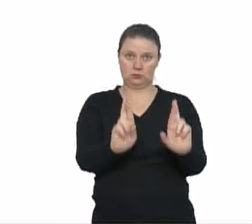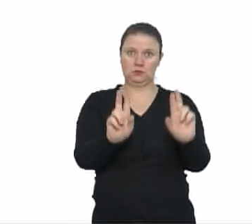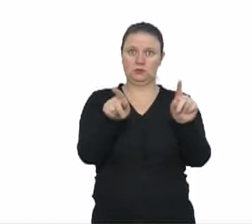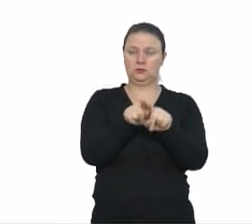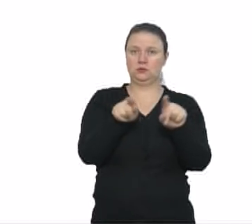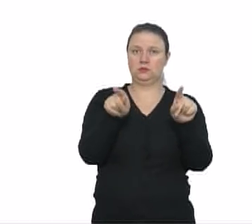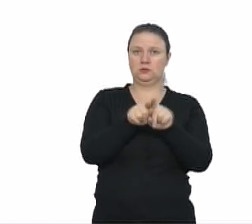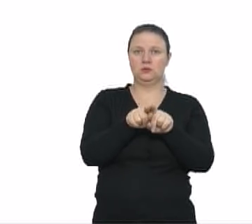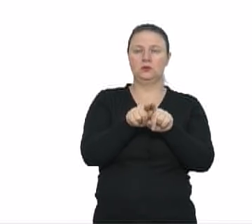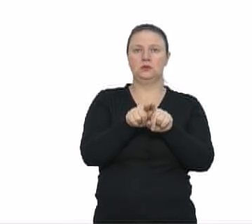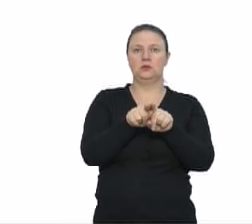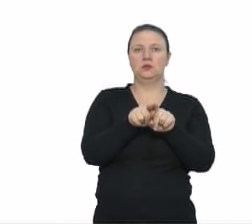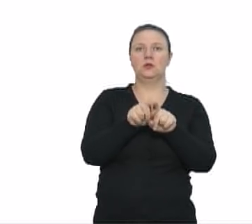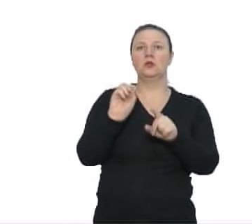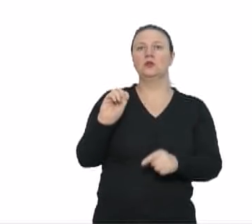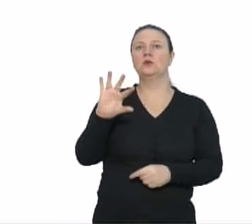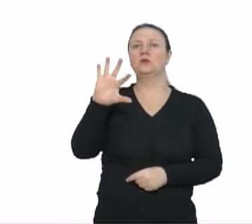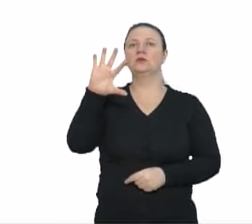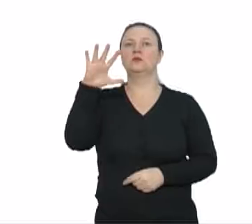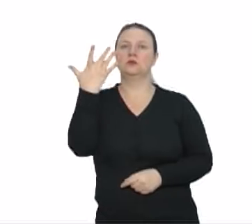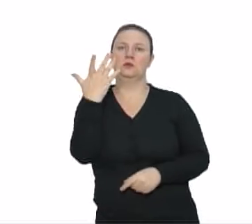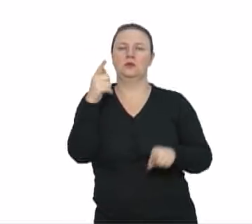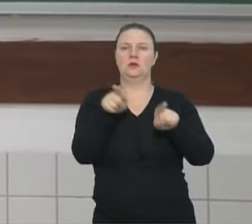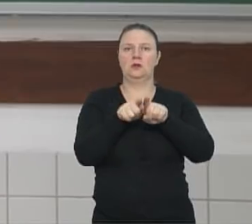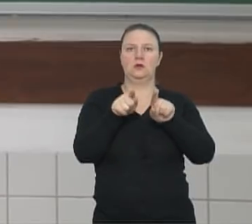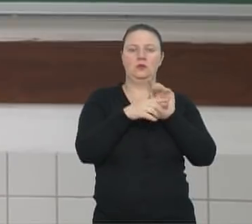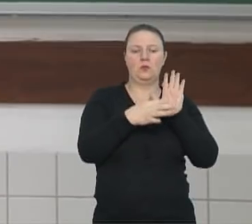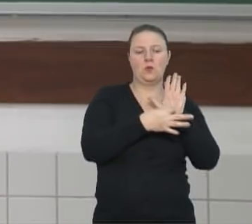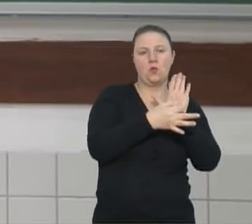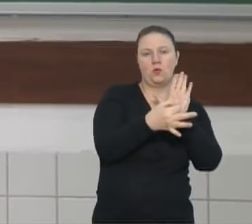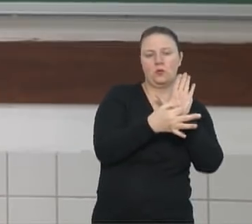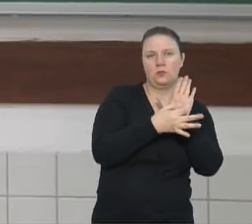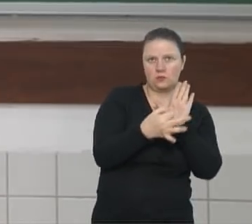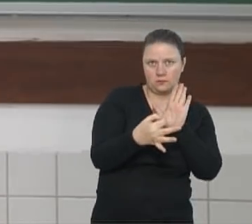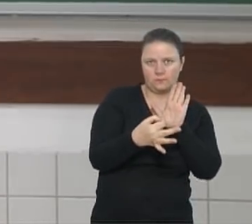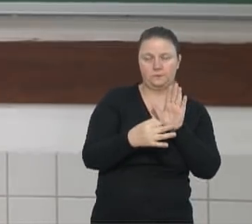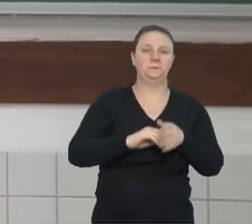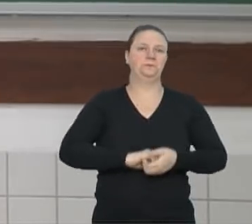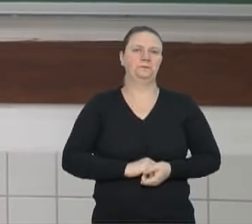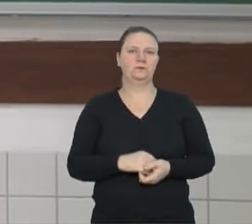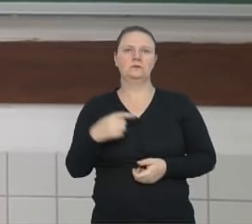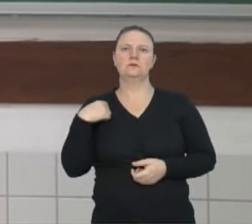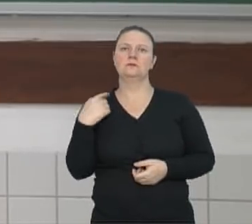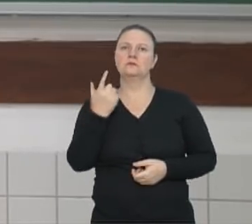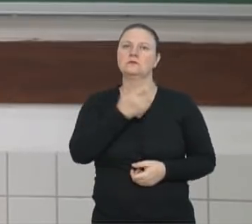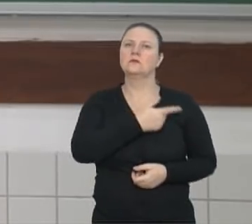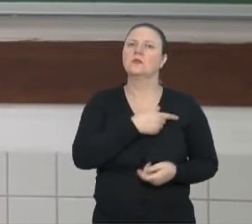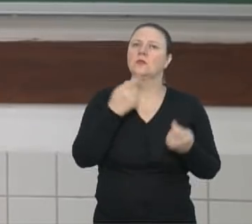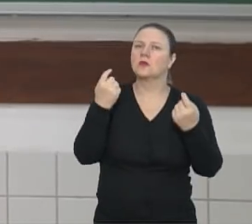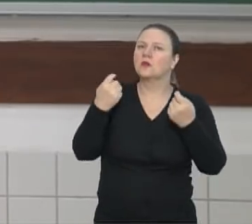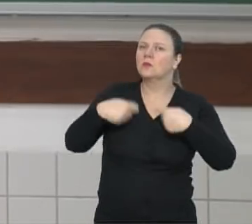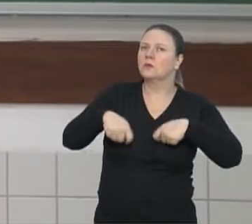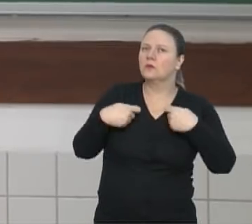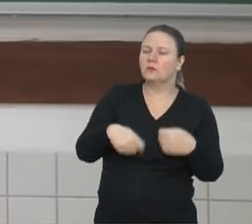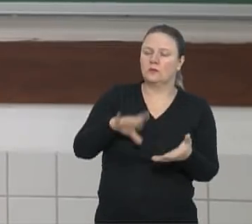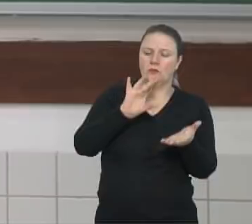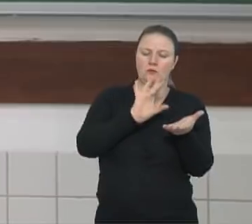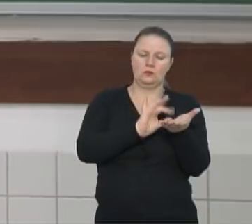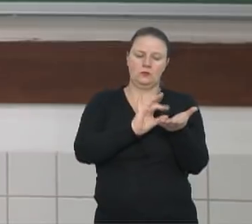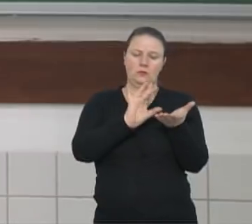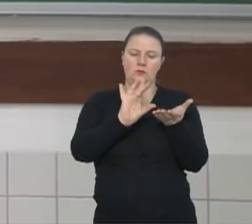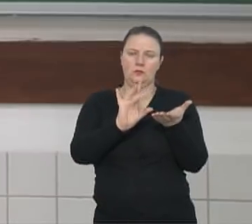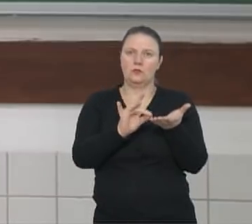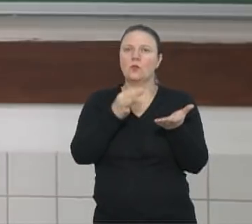a fato e opiniões. Então veja que nós precisamos, né, para fazer um artigo de